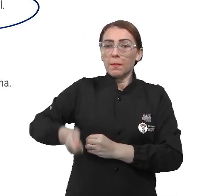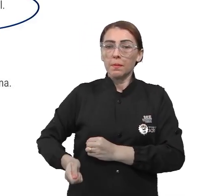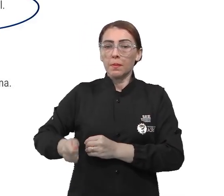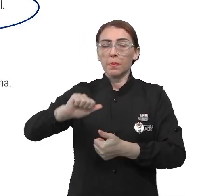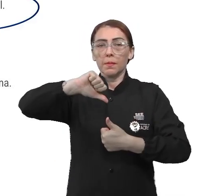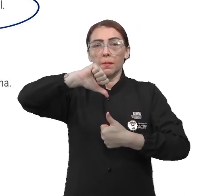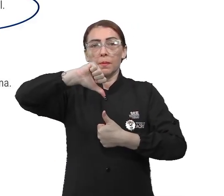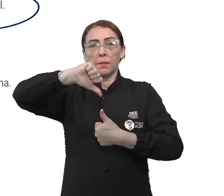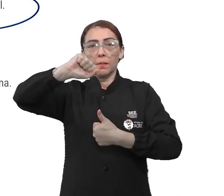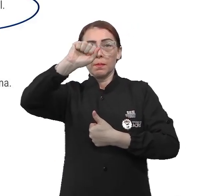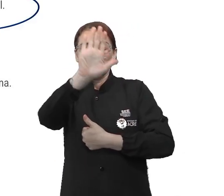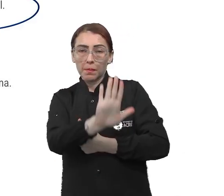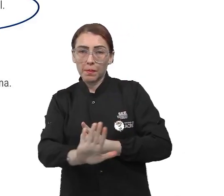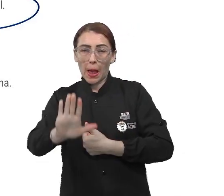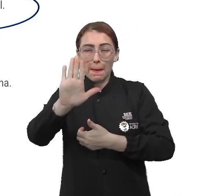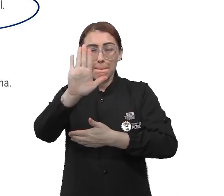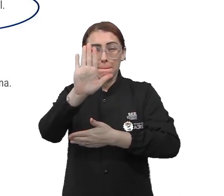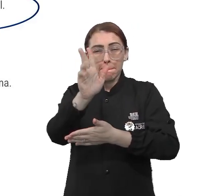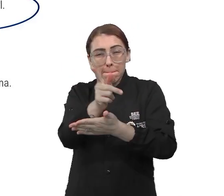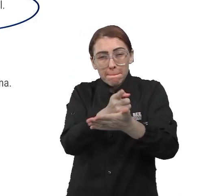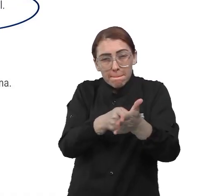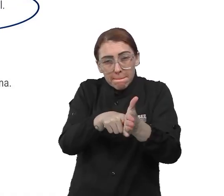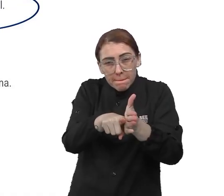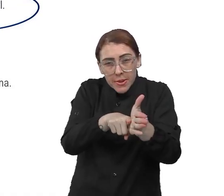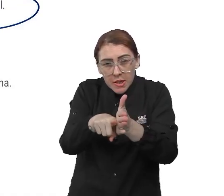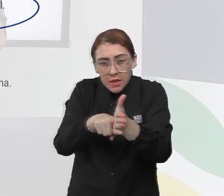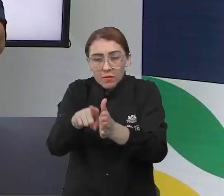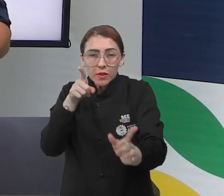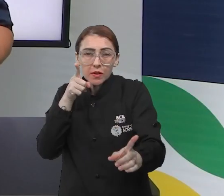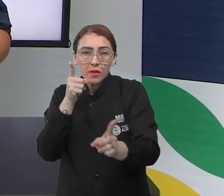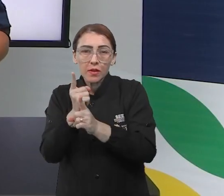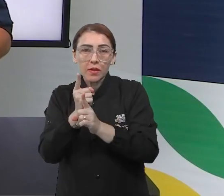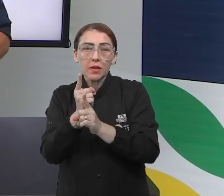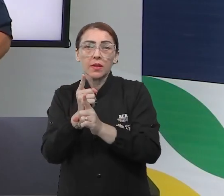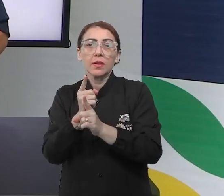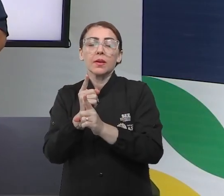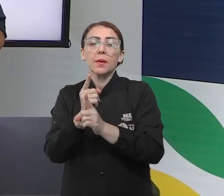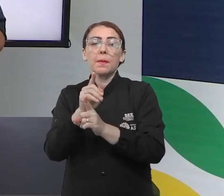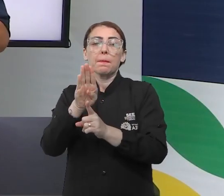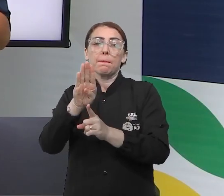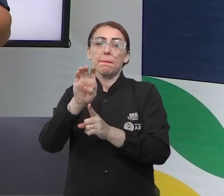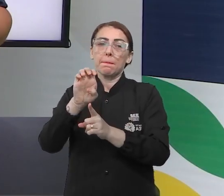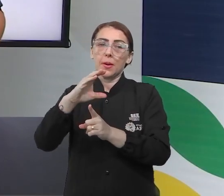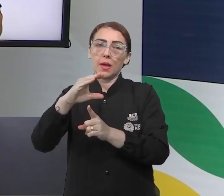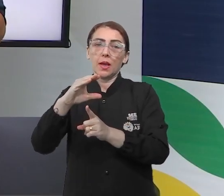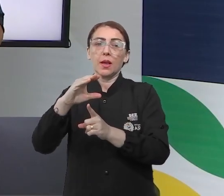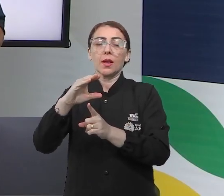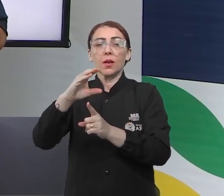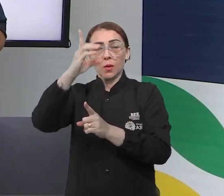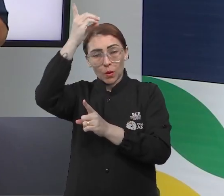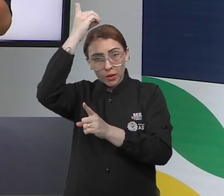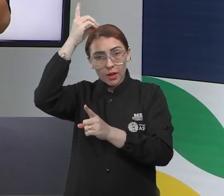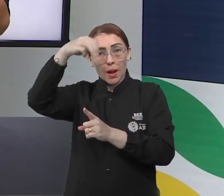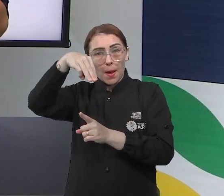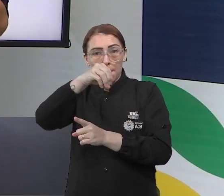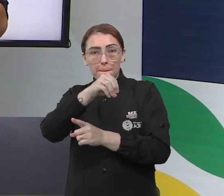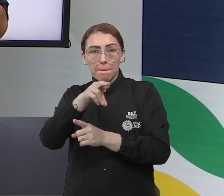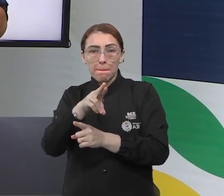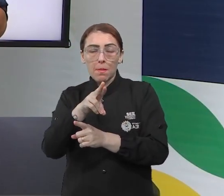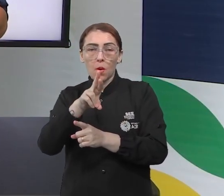América. Pesquisa um pouco isso aí que você vai achar, tá? O Big Stick, a doutrina Monroe, são